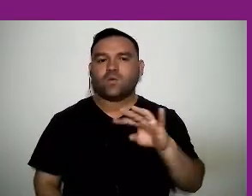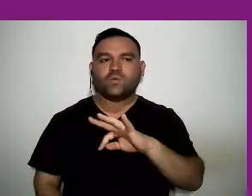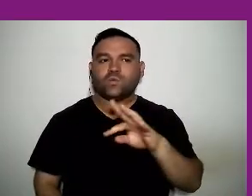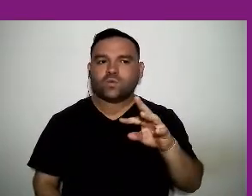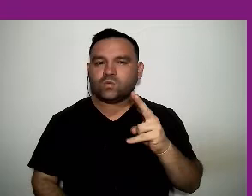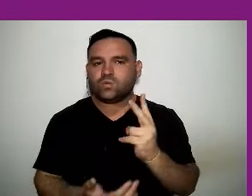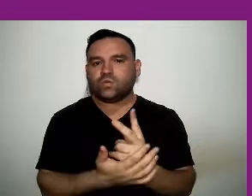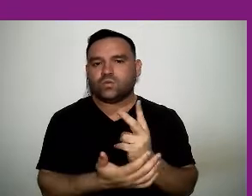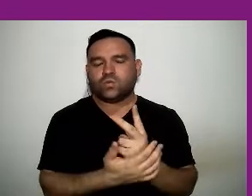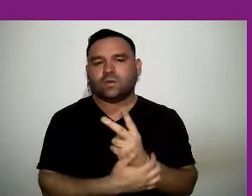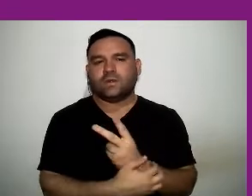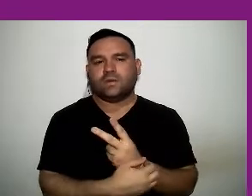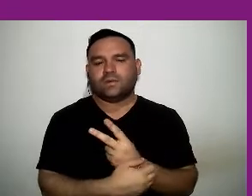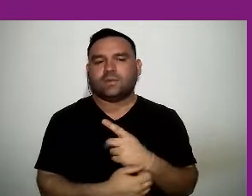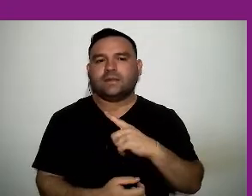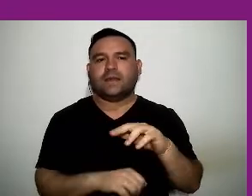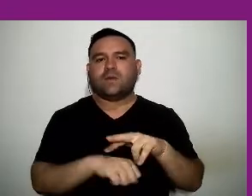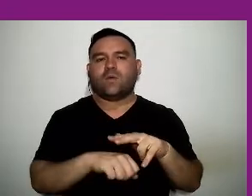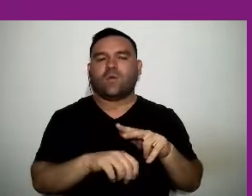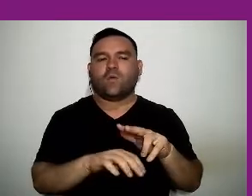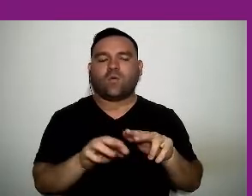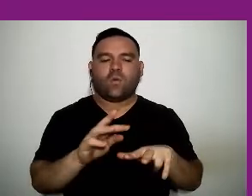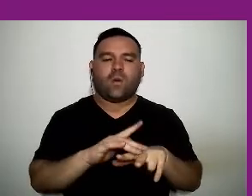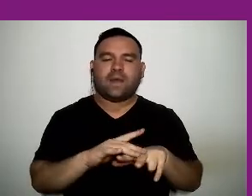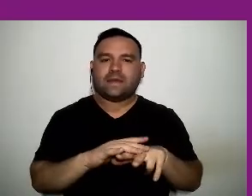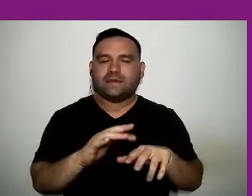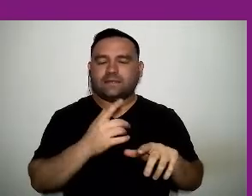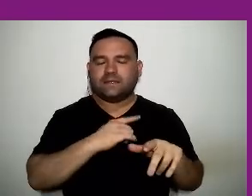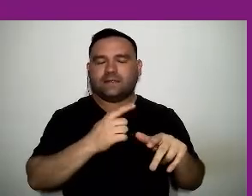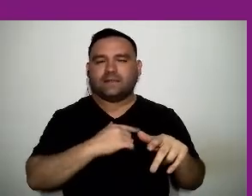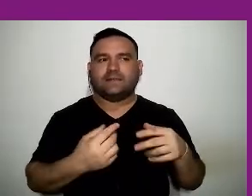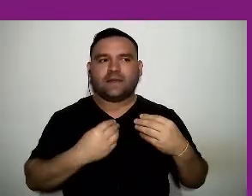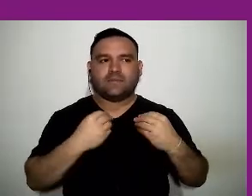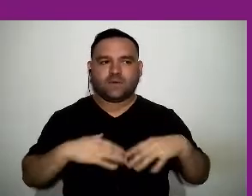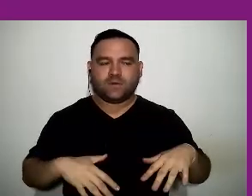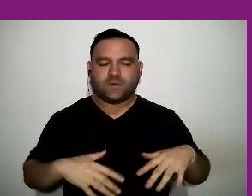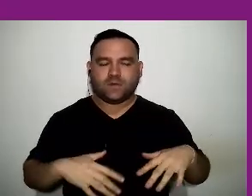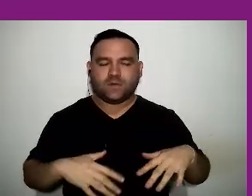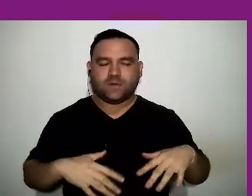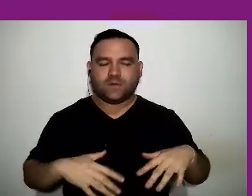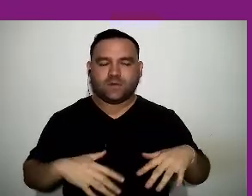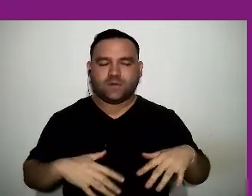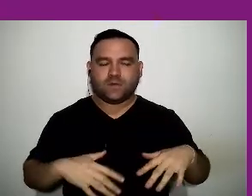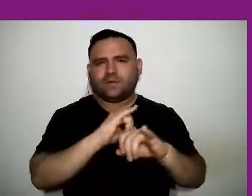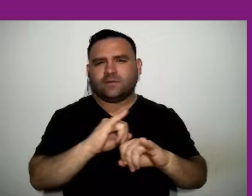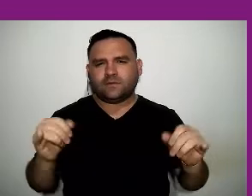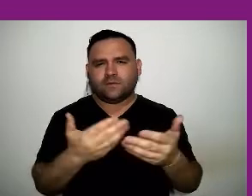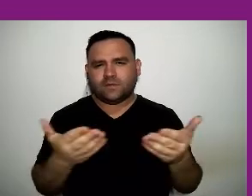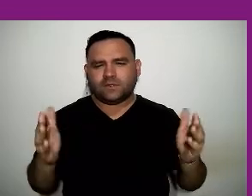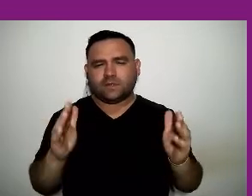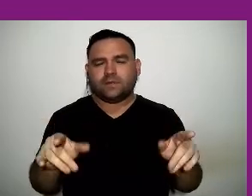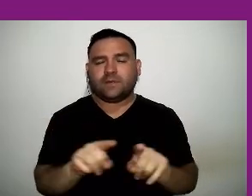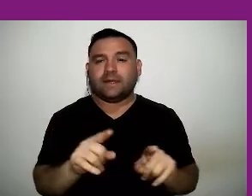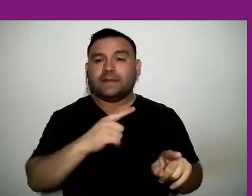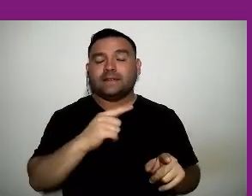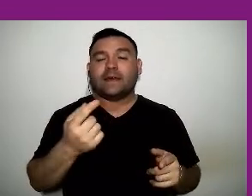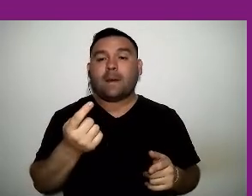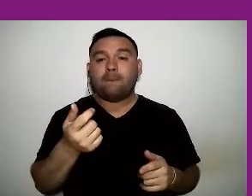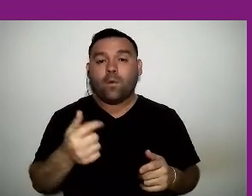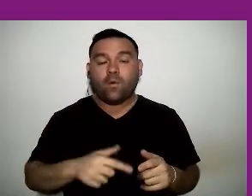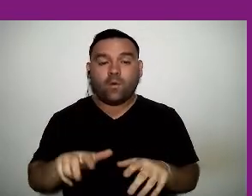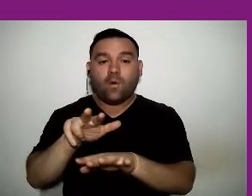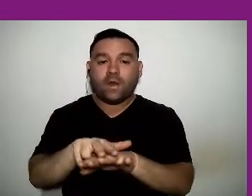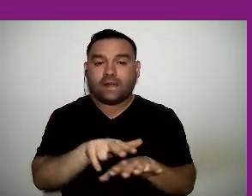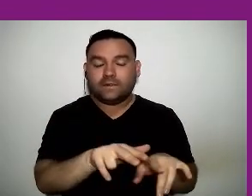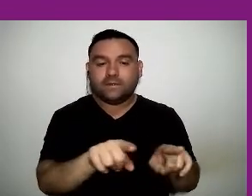toda vez que a gente encontra um paciente com falência respiratória, mas como eu falei para os senhores, a gente tinha poucos leitos e